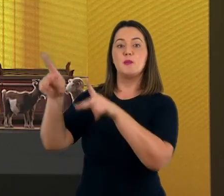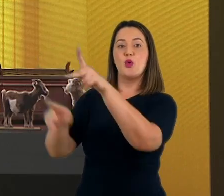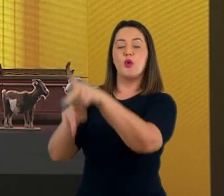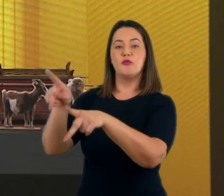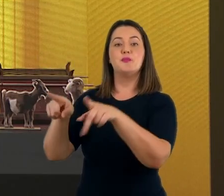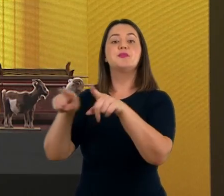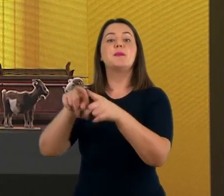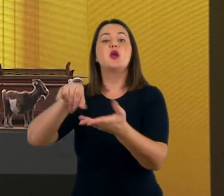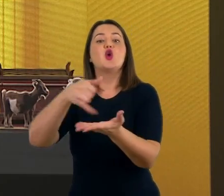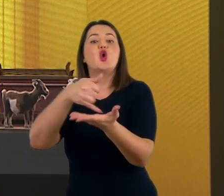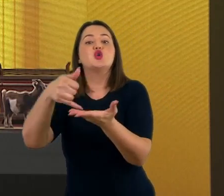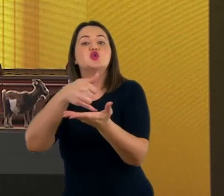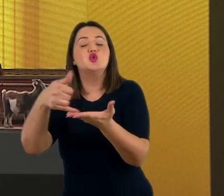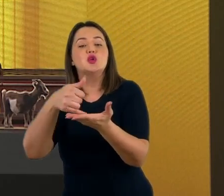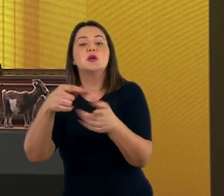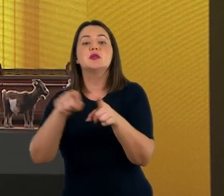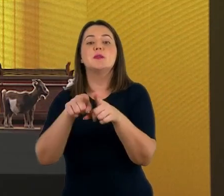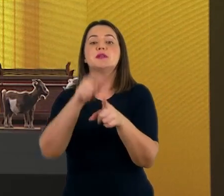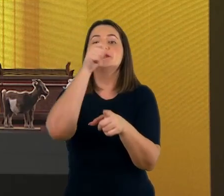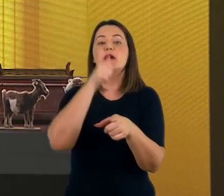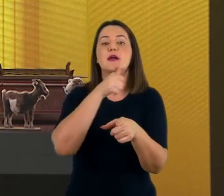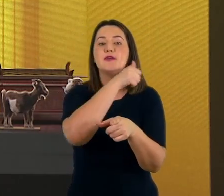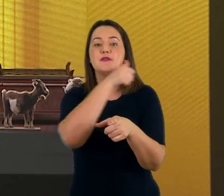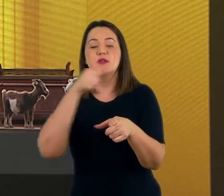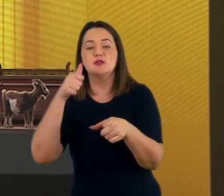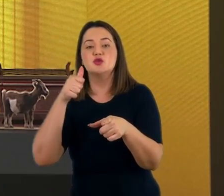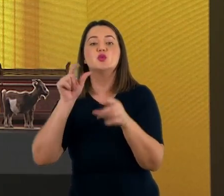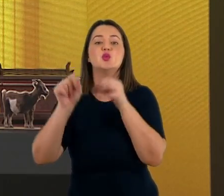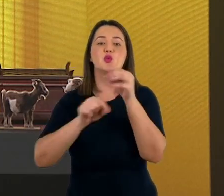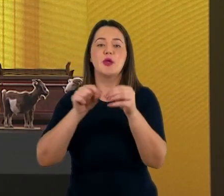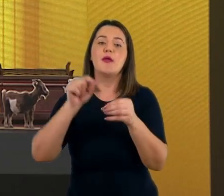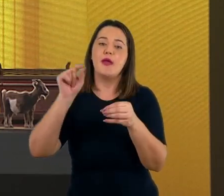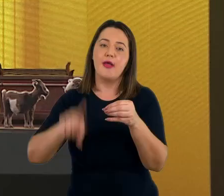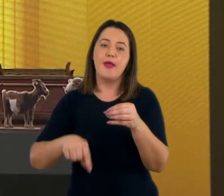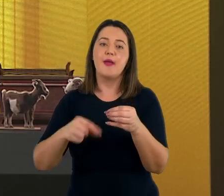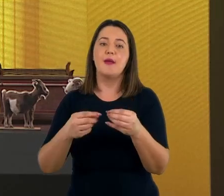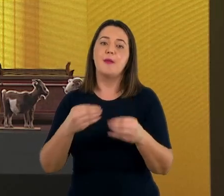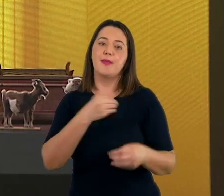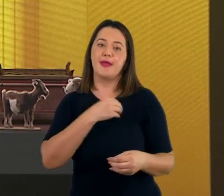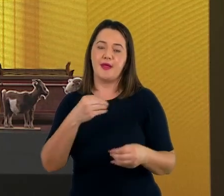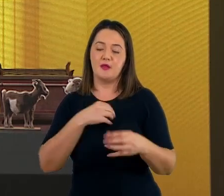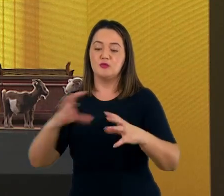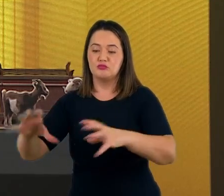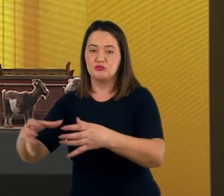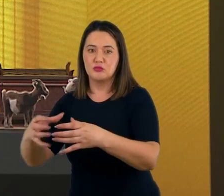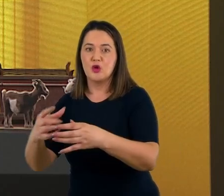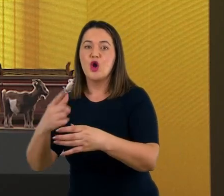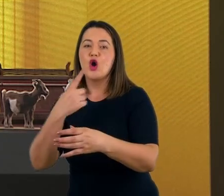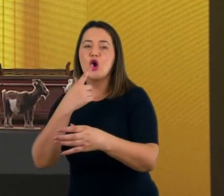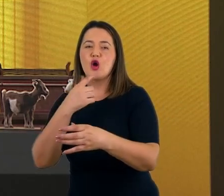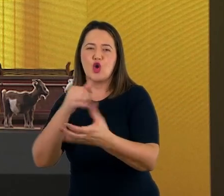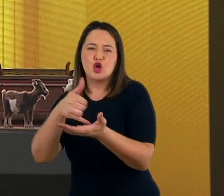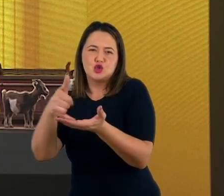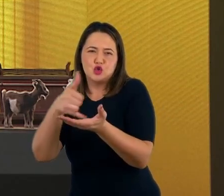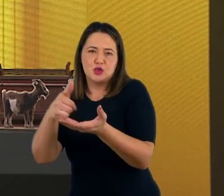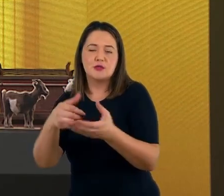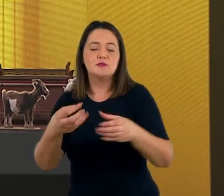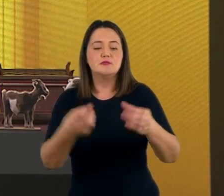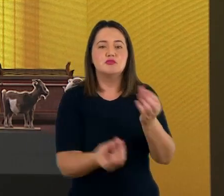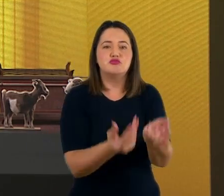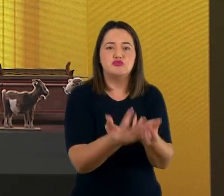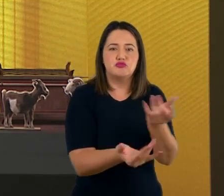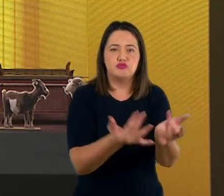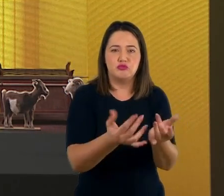povo. E a gordura e o sacrifício desses animais era para o pecado, então elas eram queimadas.